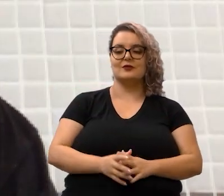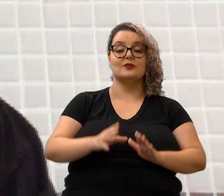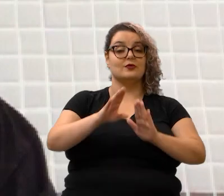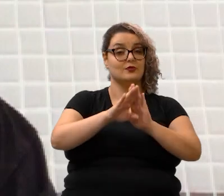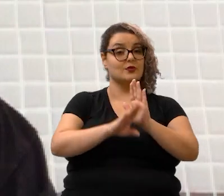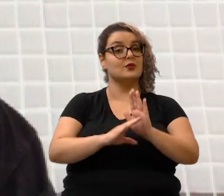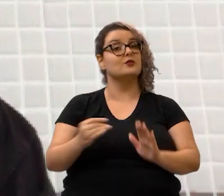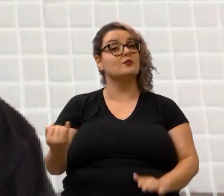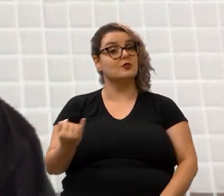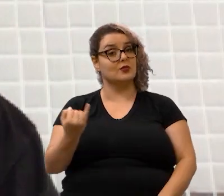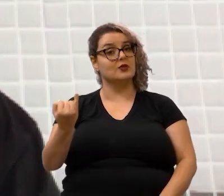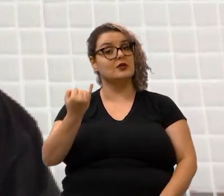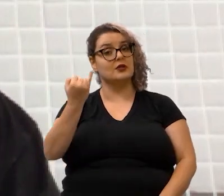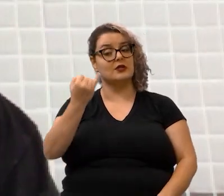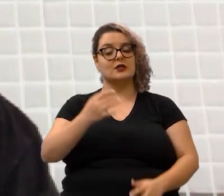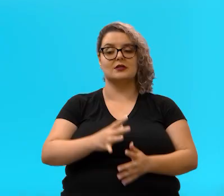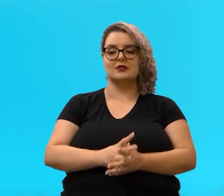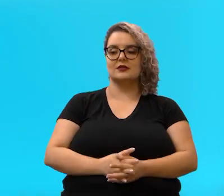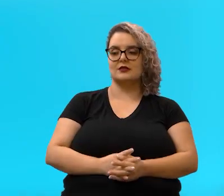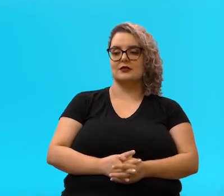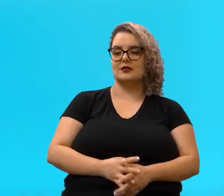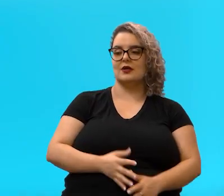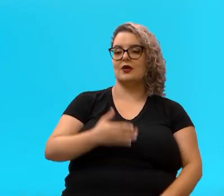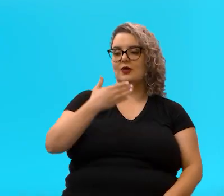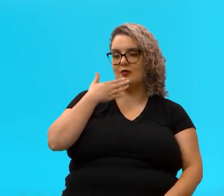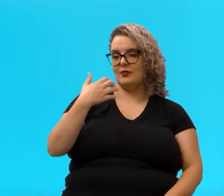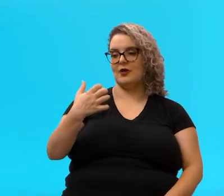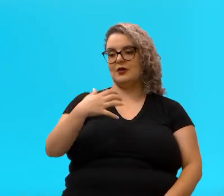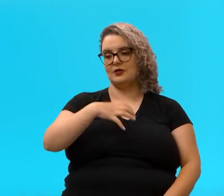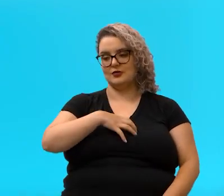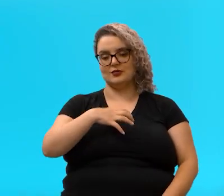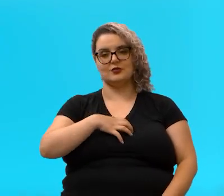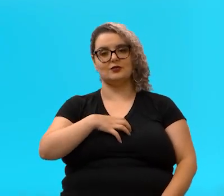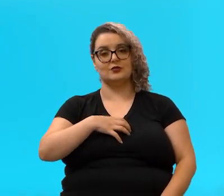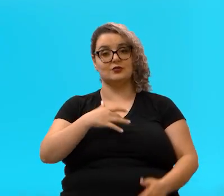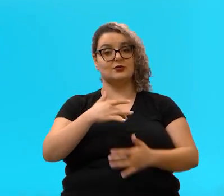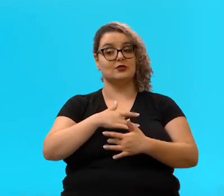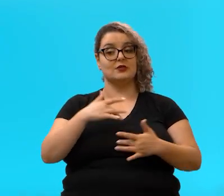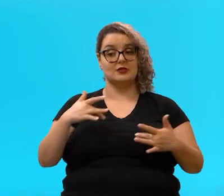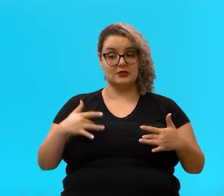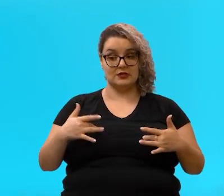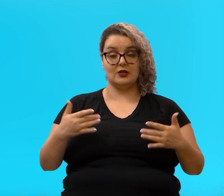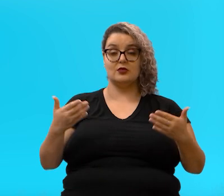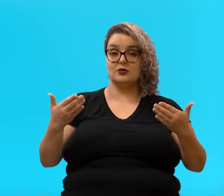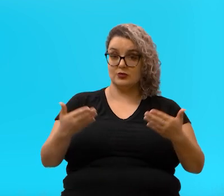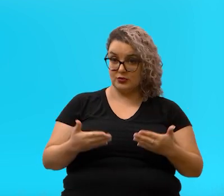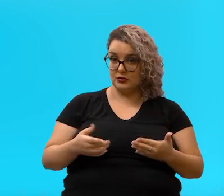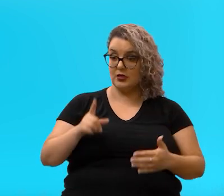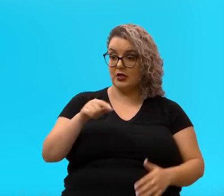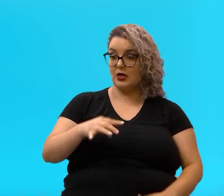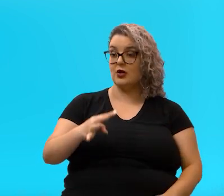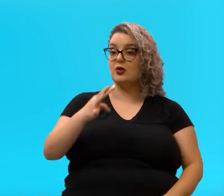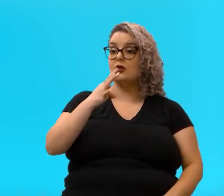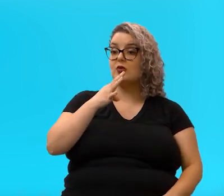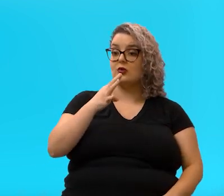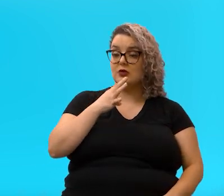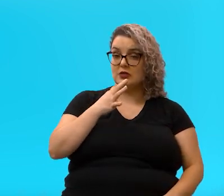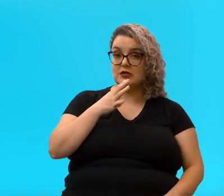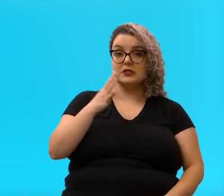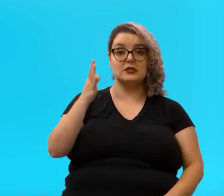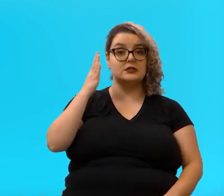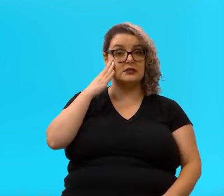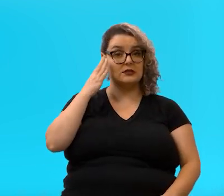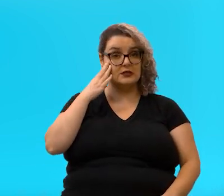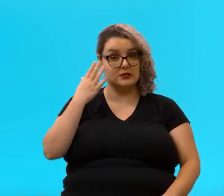programa muito importante, e a melhor maneira de manter a saúde agora é conhecer,